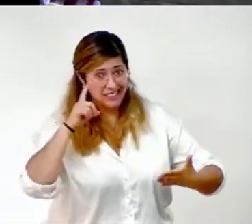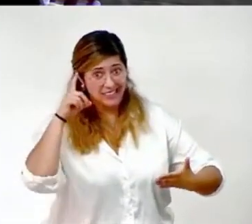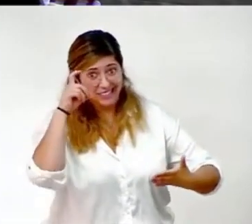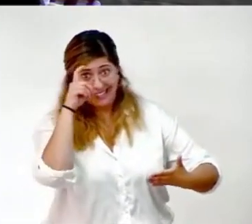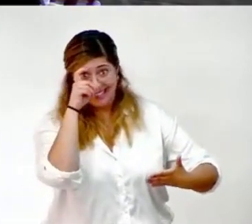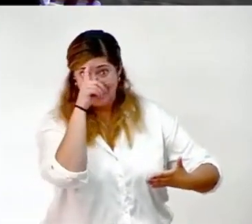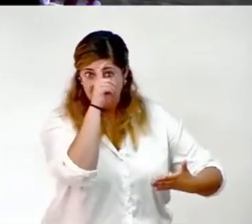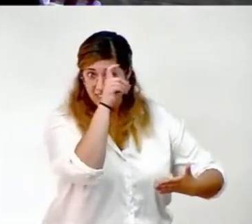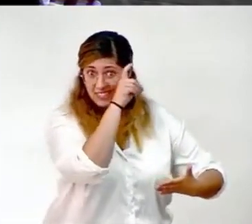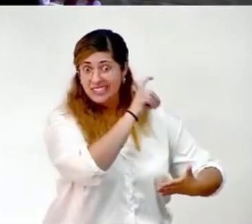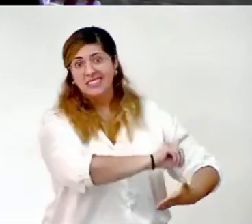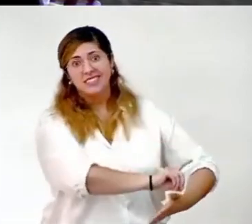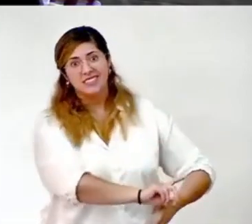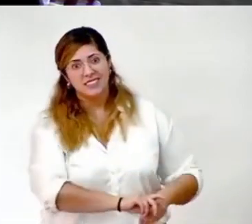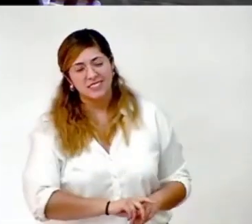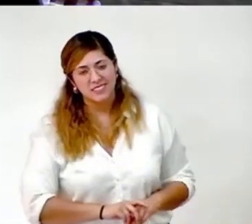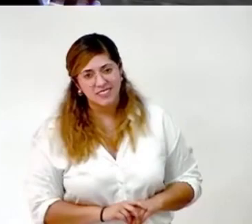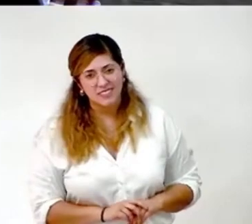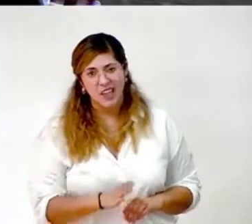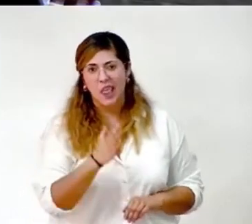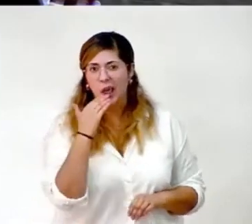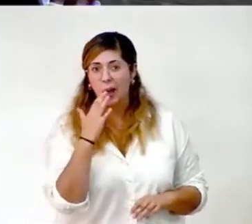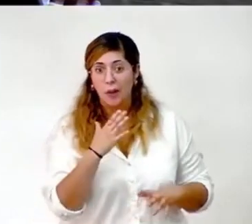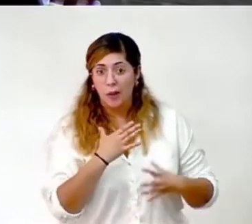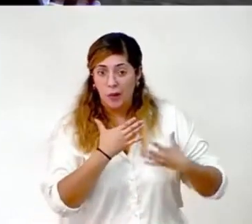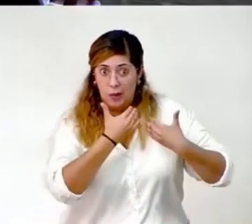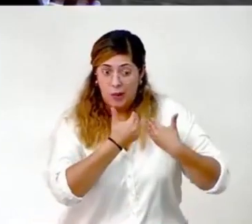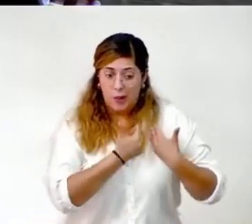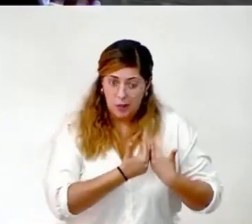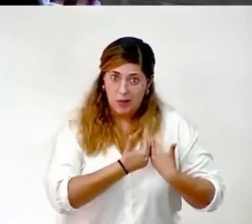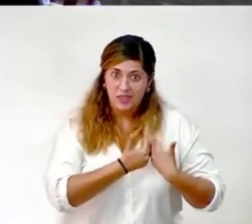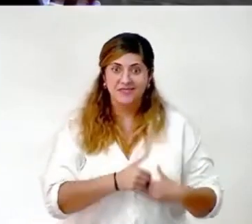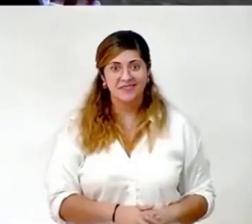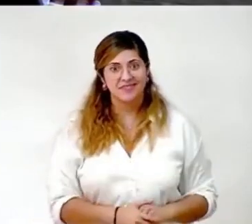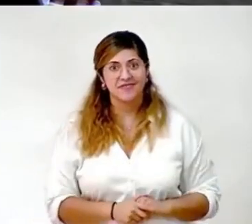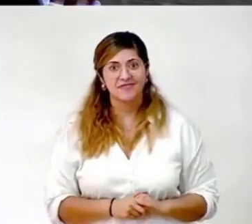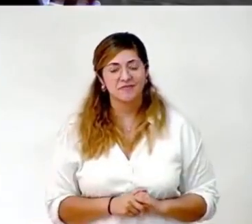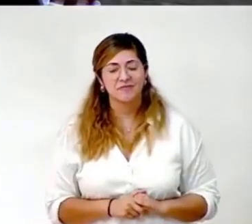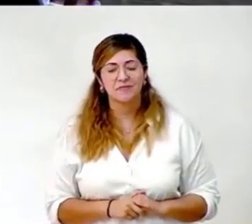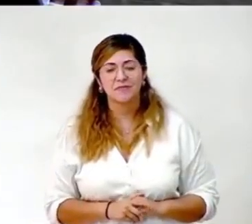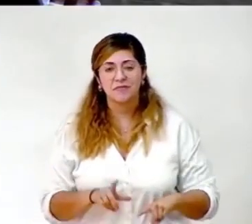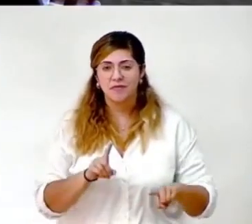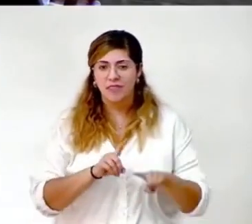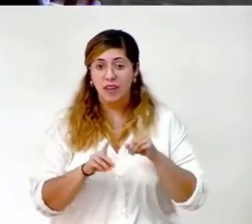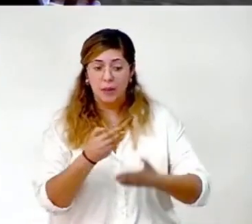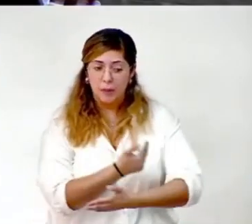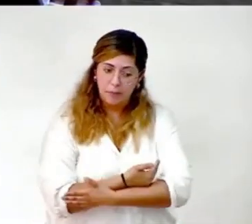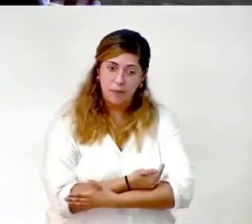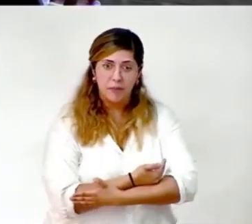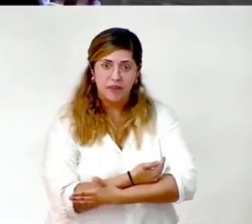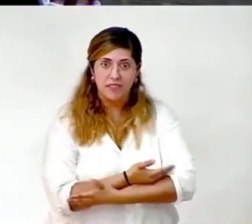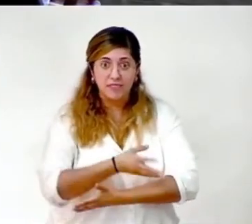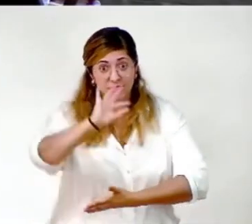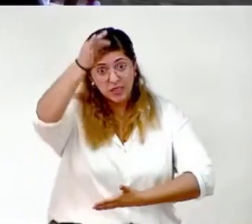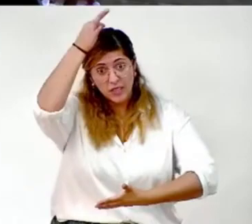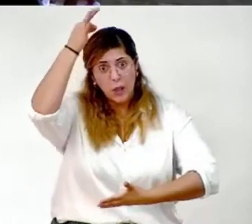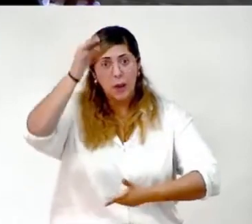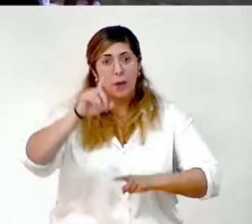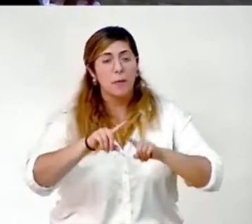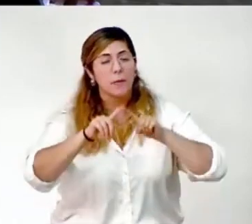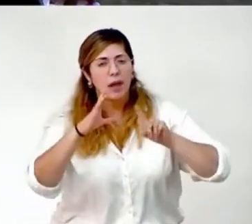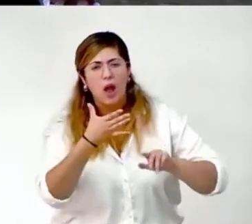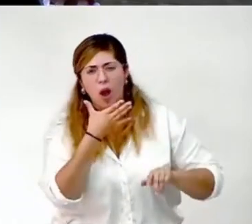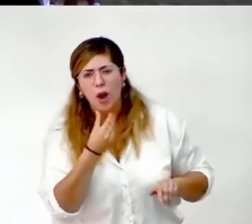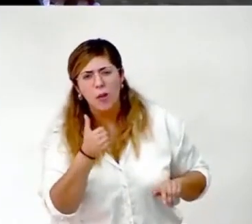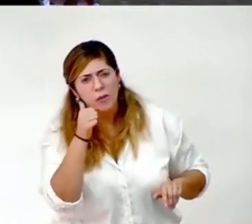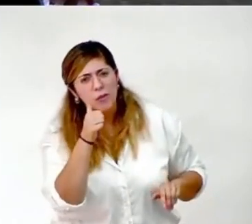ralo. Isso não é alimento para bebês espirituais, mas para homens e mulheres cheios do Espírito Santo